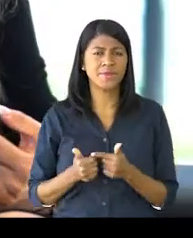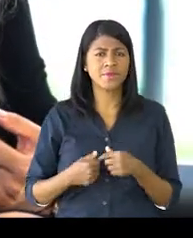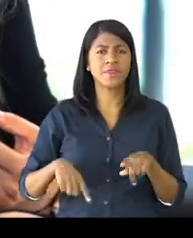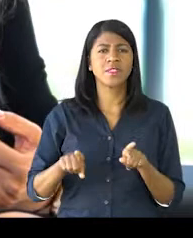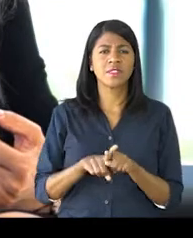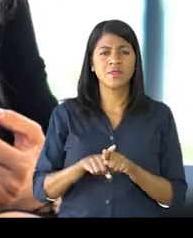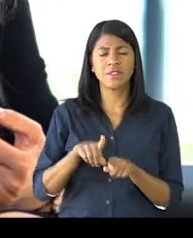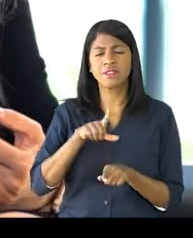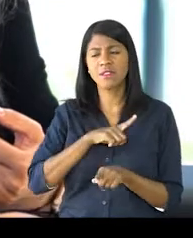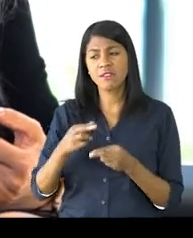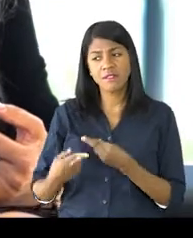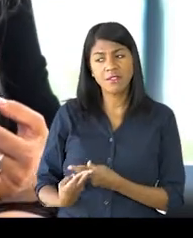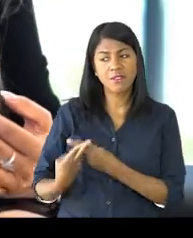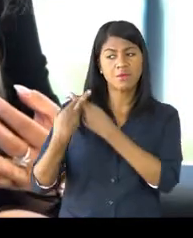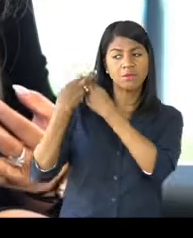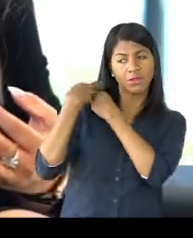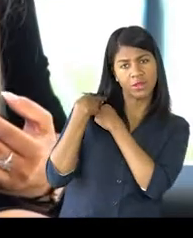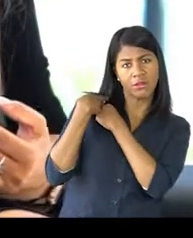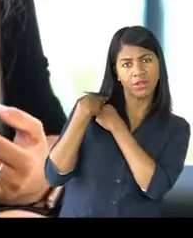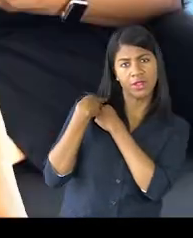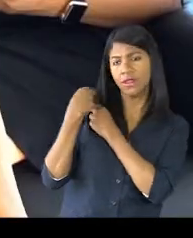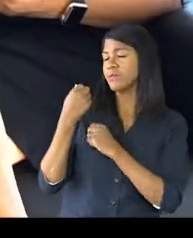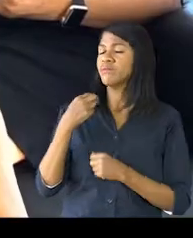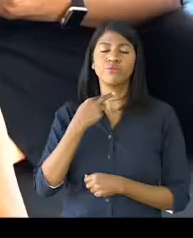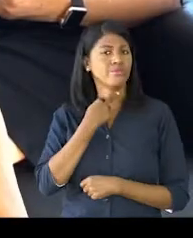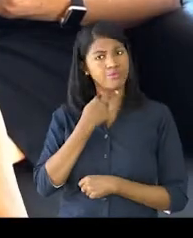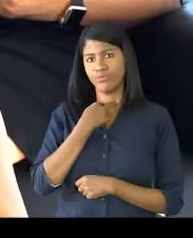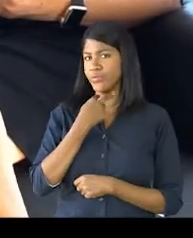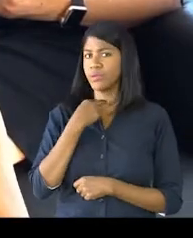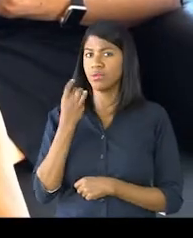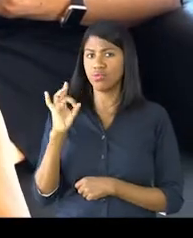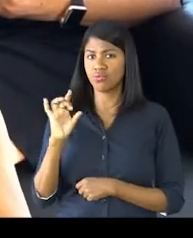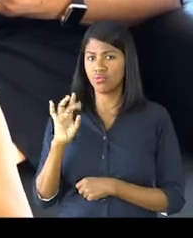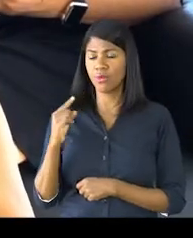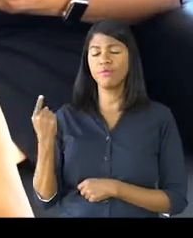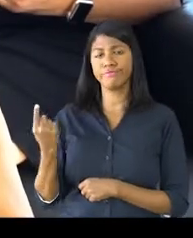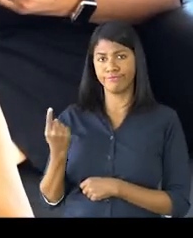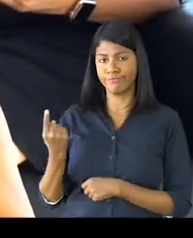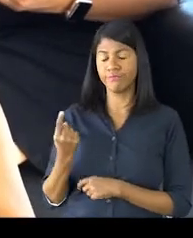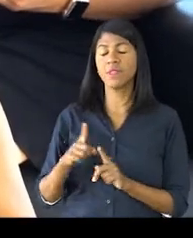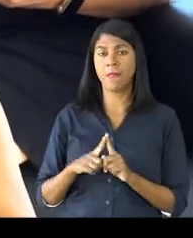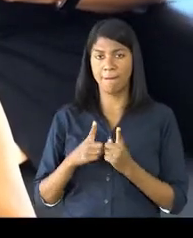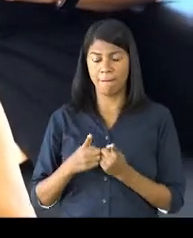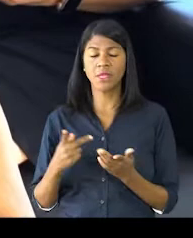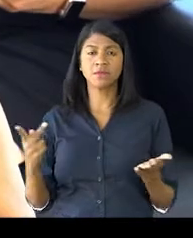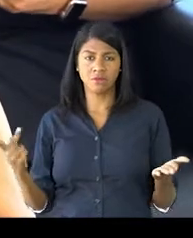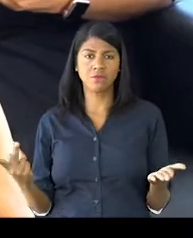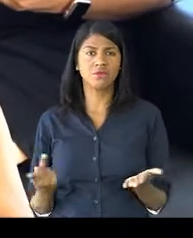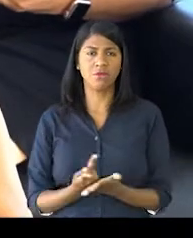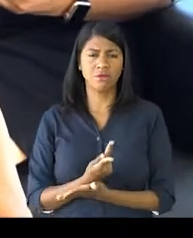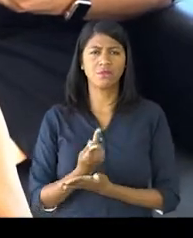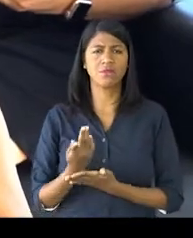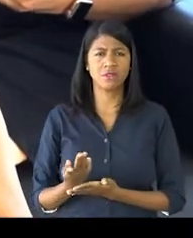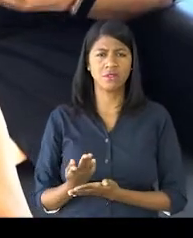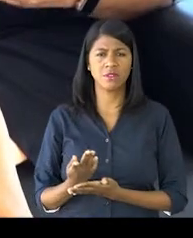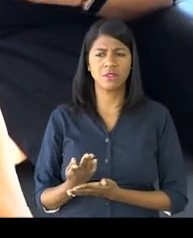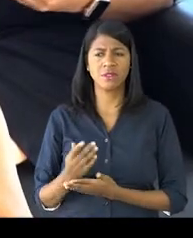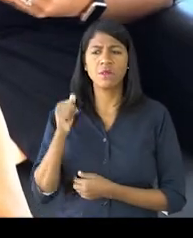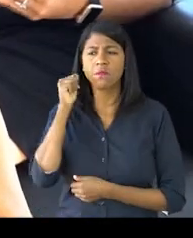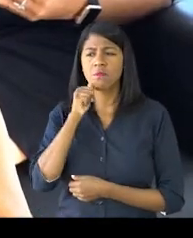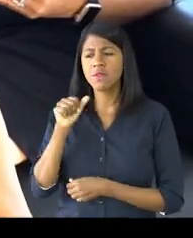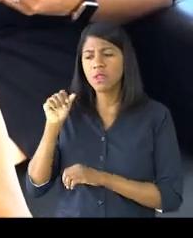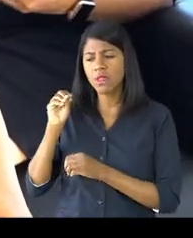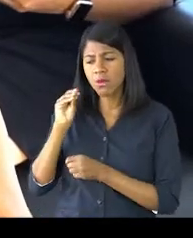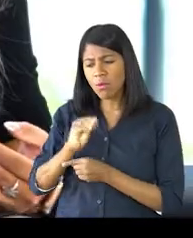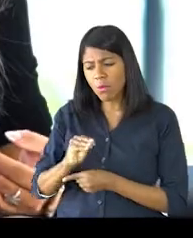demitidas do mercado de trabalho. São as que têm a responsabilidade, não deveria ser somente elas, mas na nossa sociedade